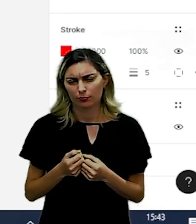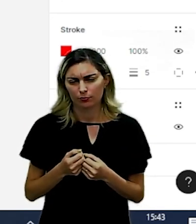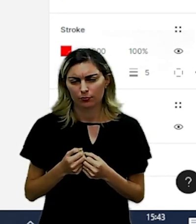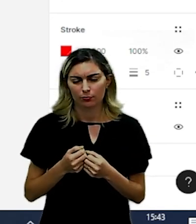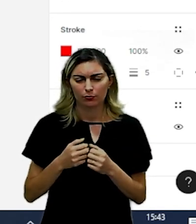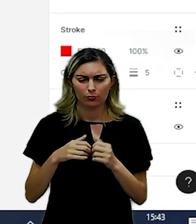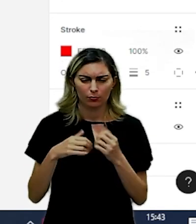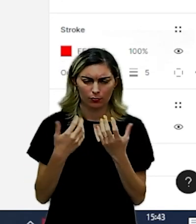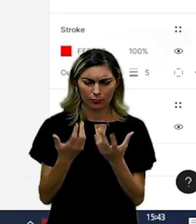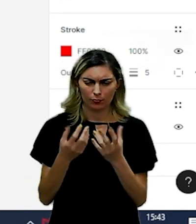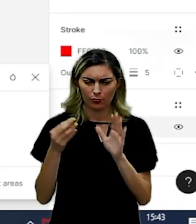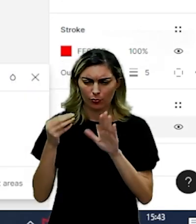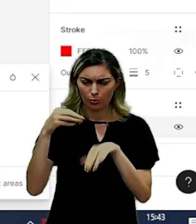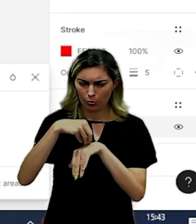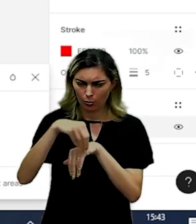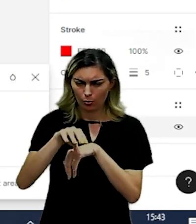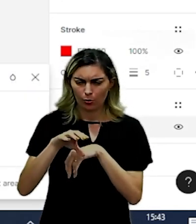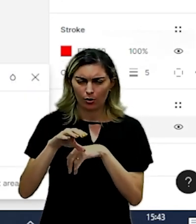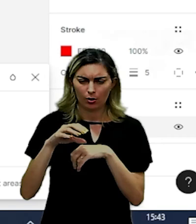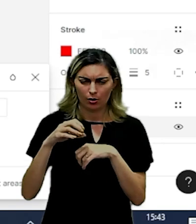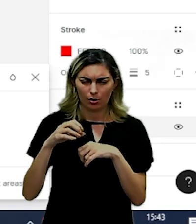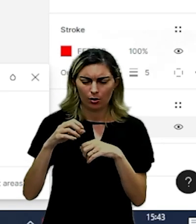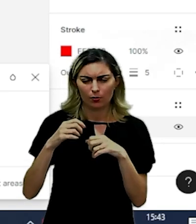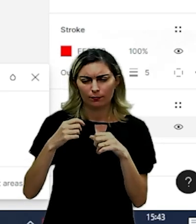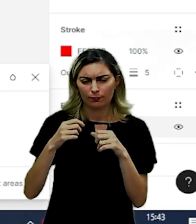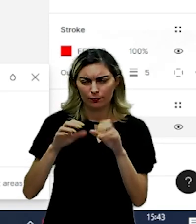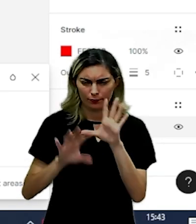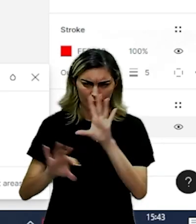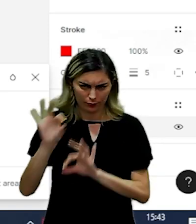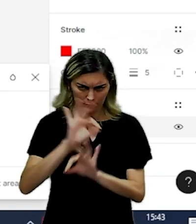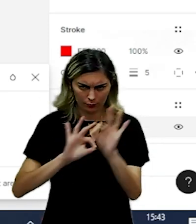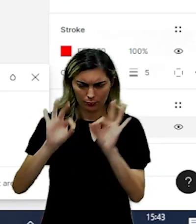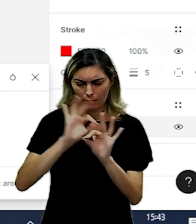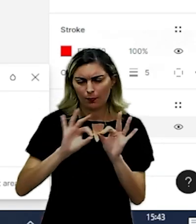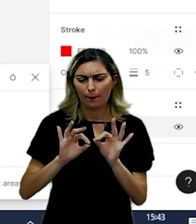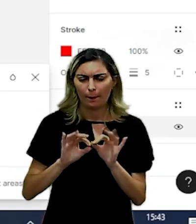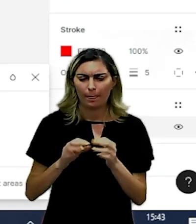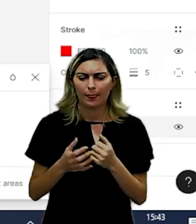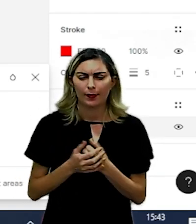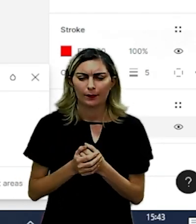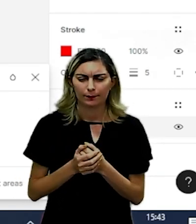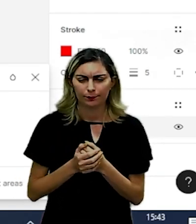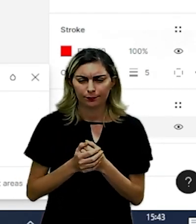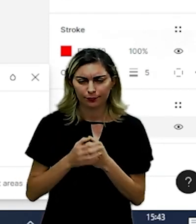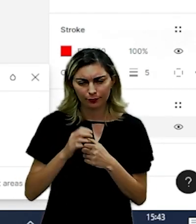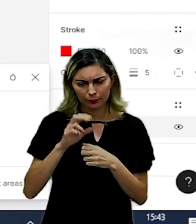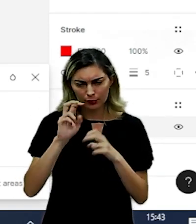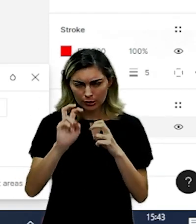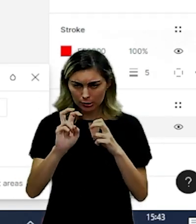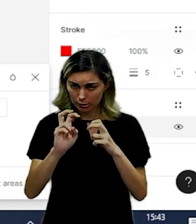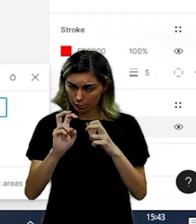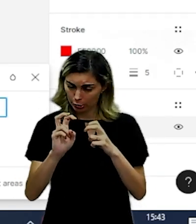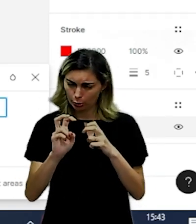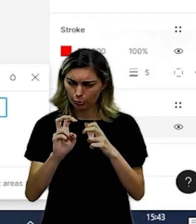Vamos aqui botar uma sombra no nosso elemento. Eu quero na coordenada 5.